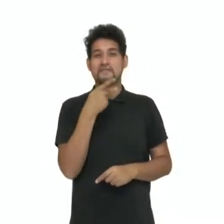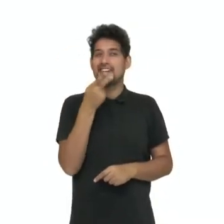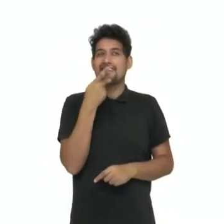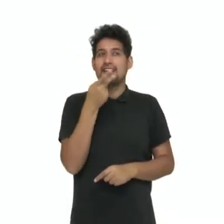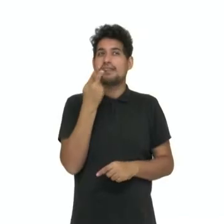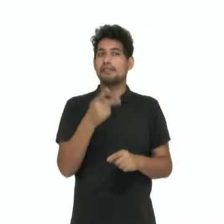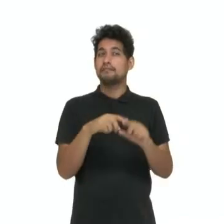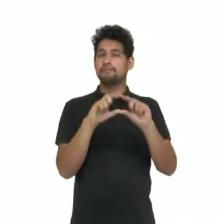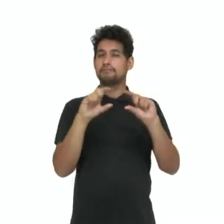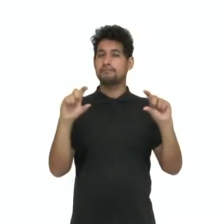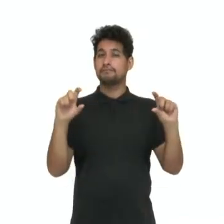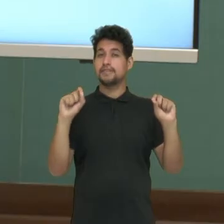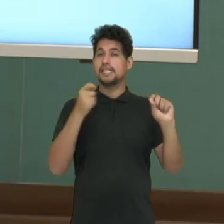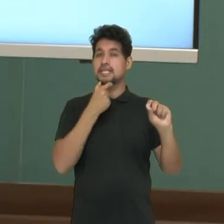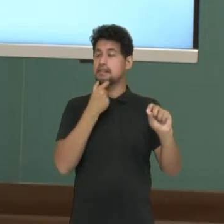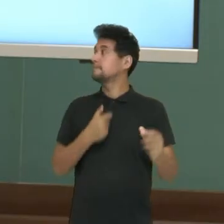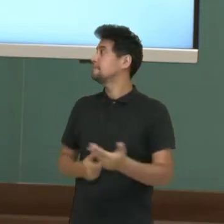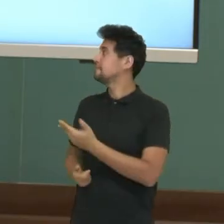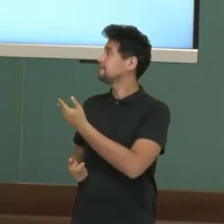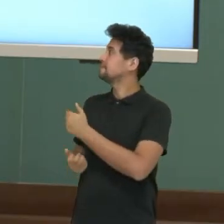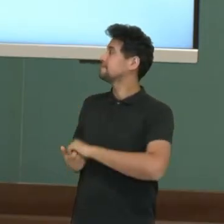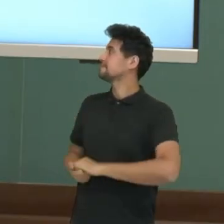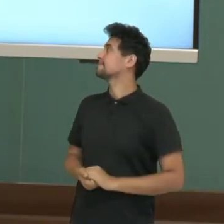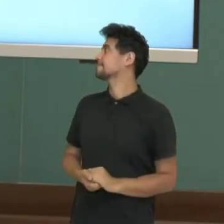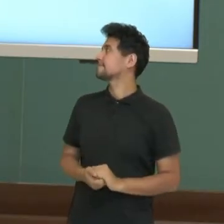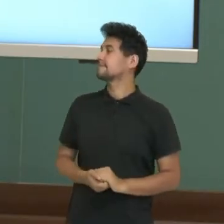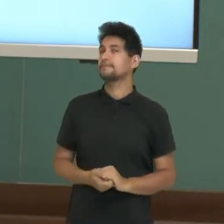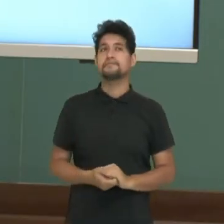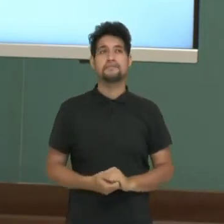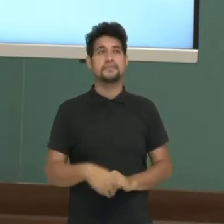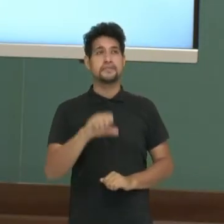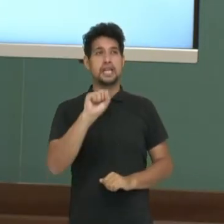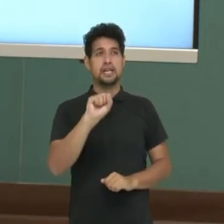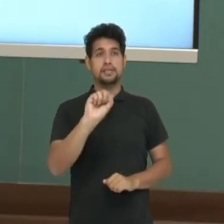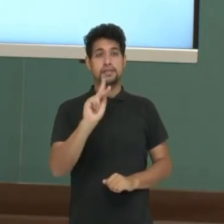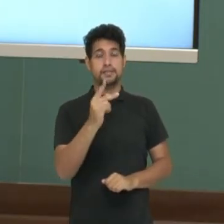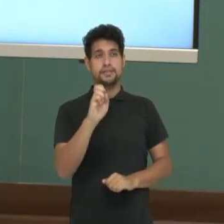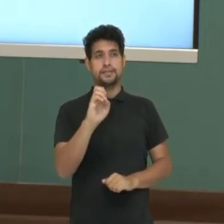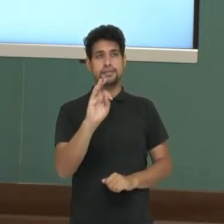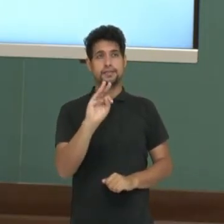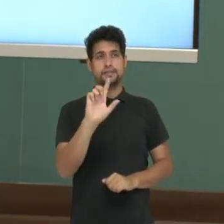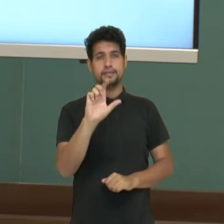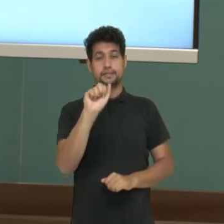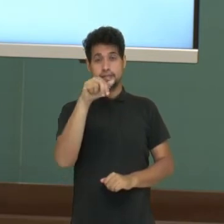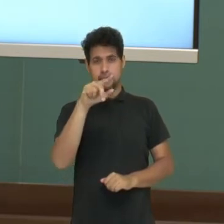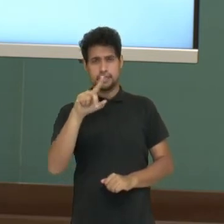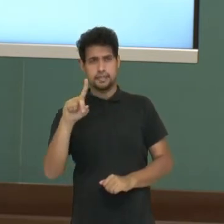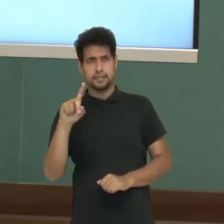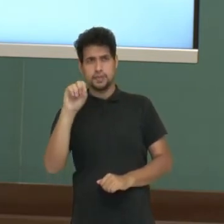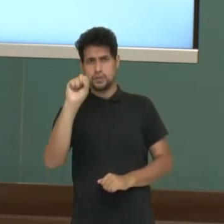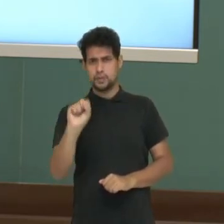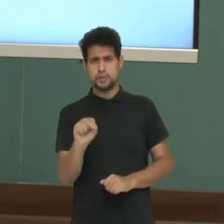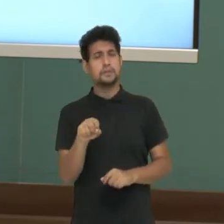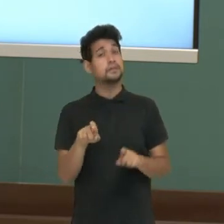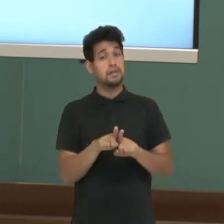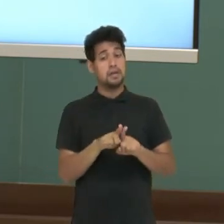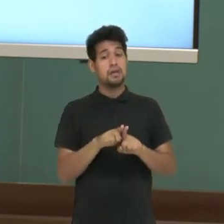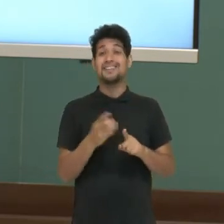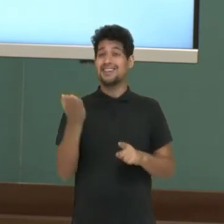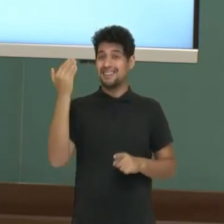Shetland do Sul, ok? Então essa na verdade era a base antiga. Lembrando que a base brasileira